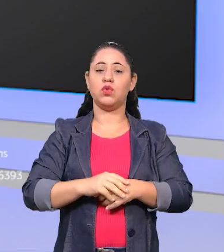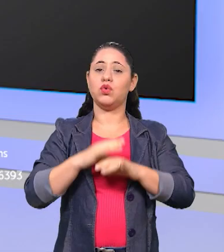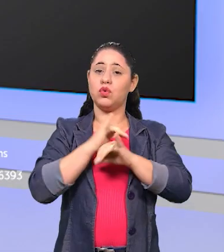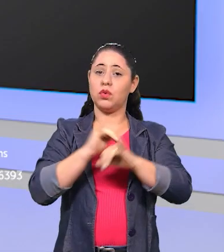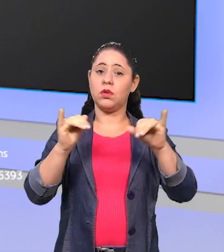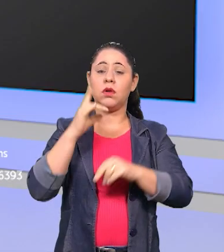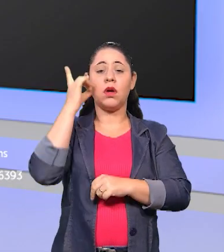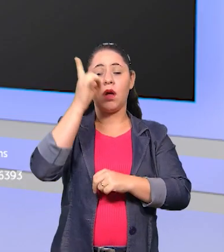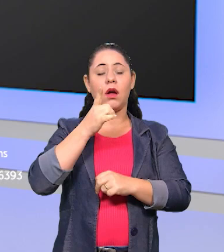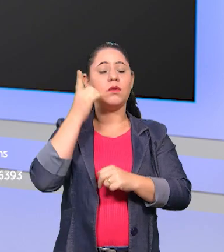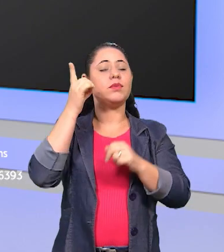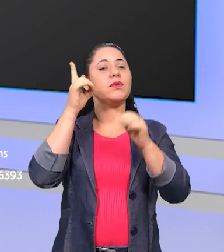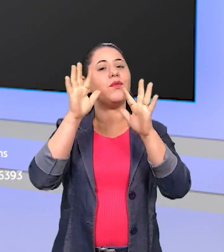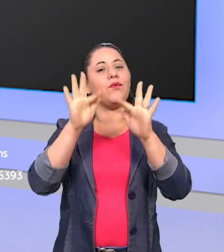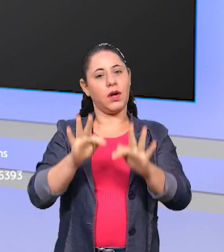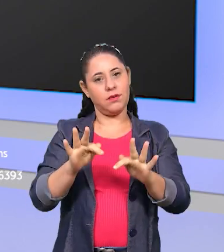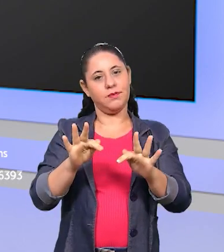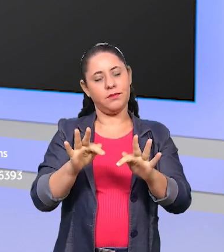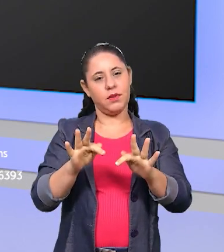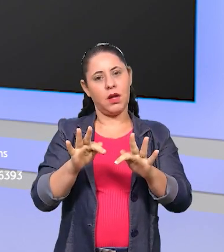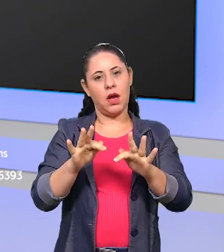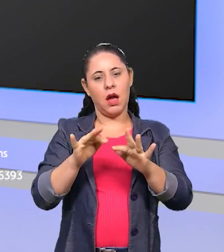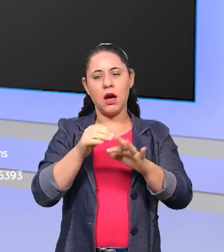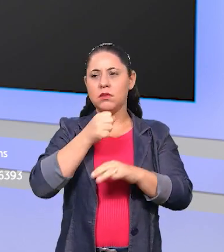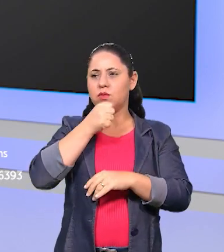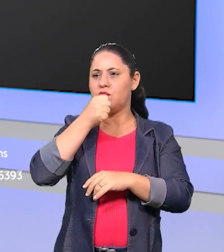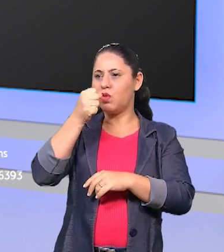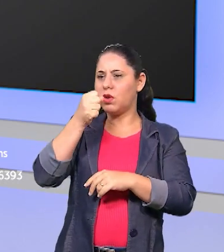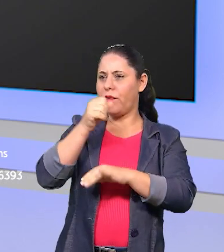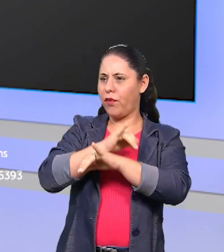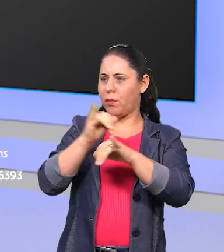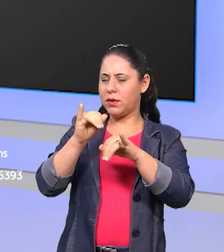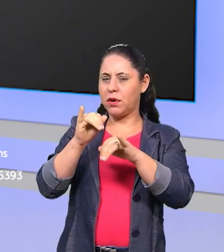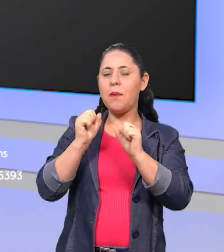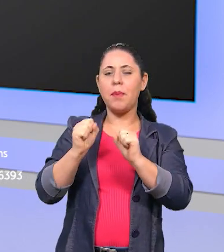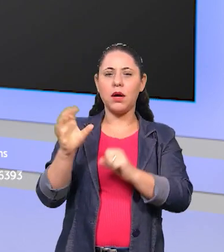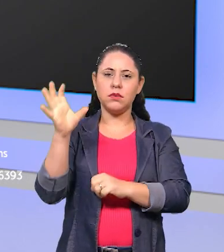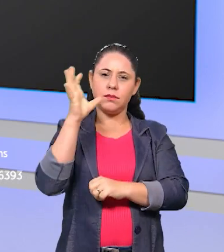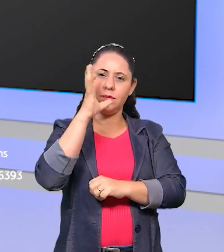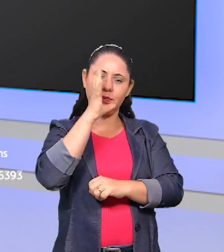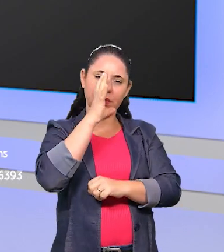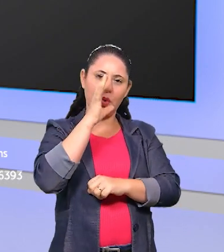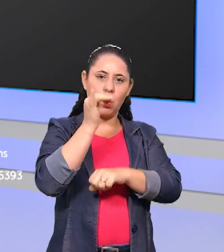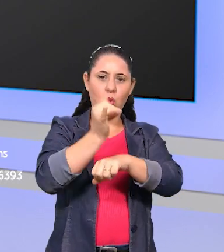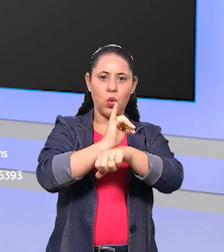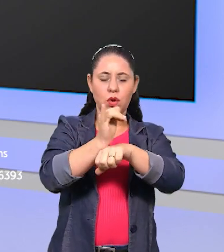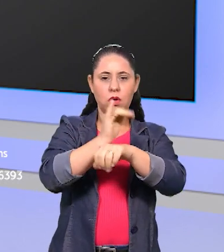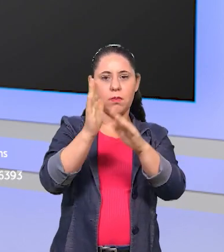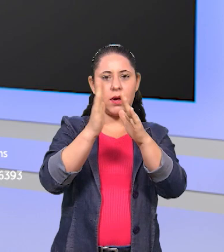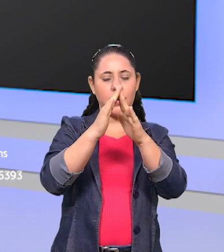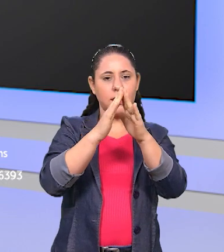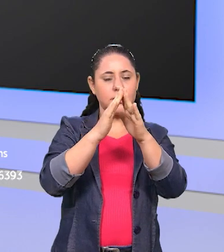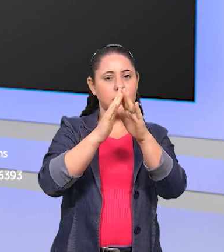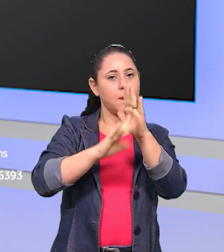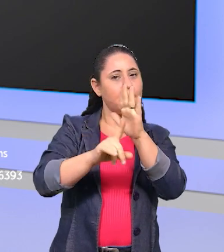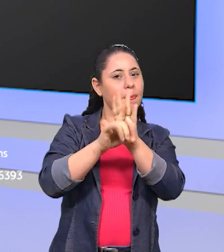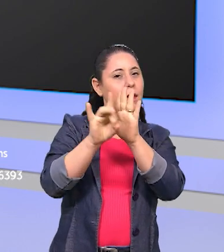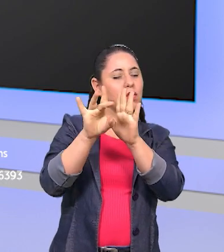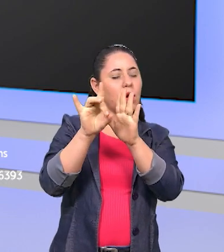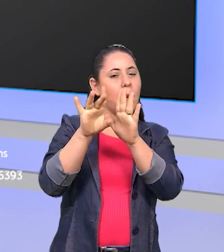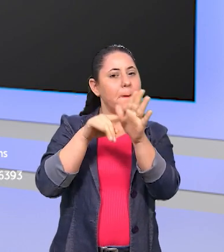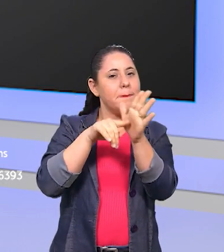O Jornal Parlamentar fica por aqui. Essas e outras reportagens você pode conferir no YouTube da Casa de